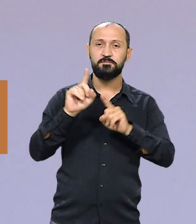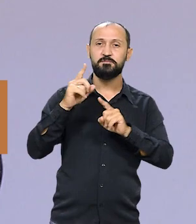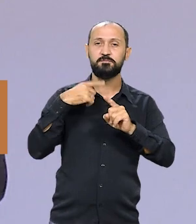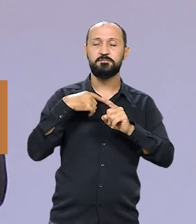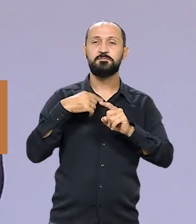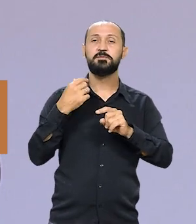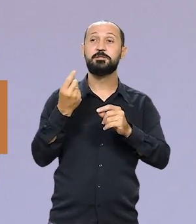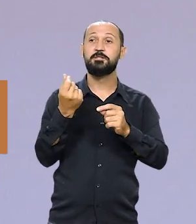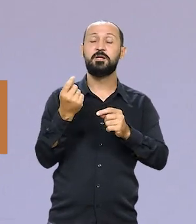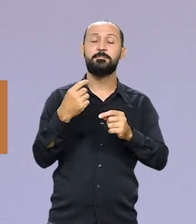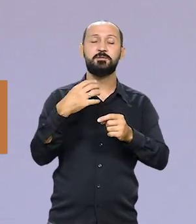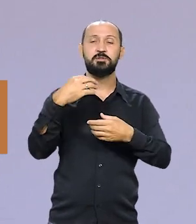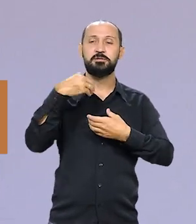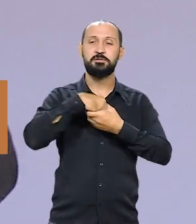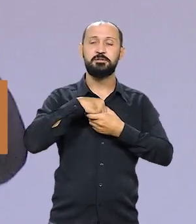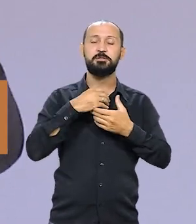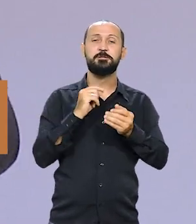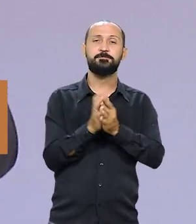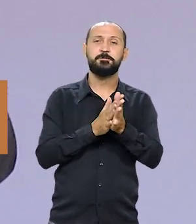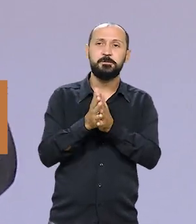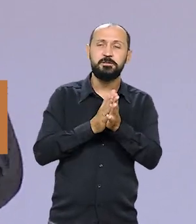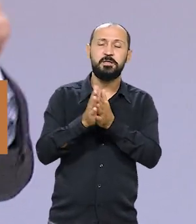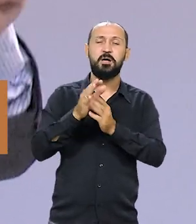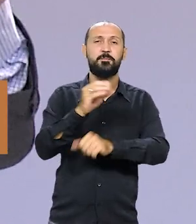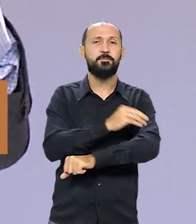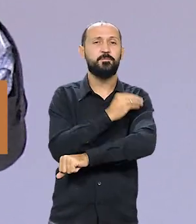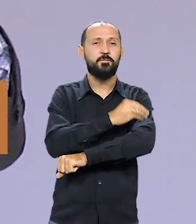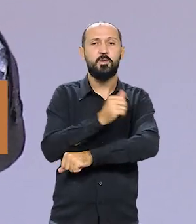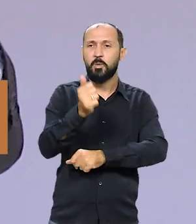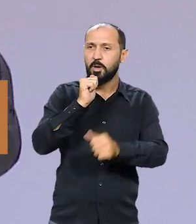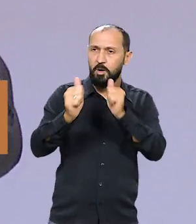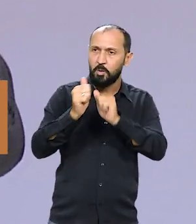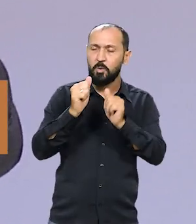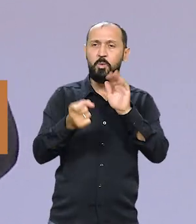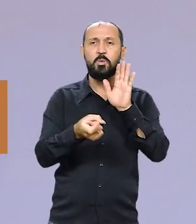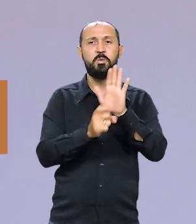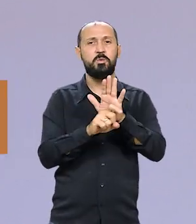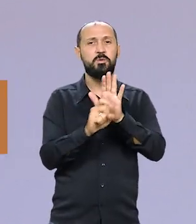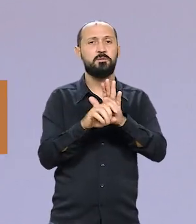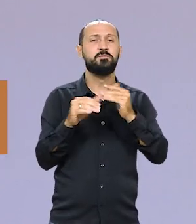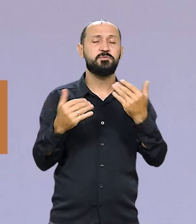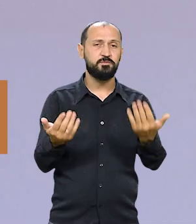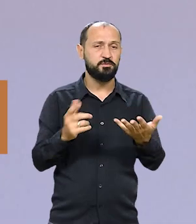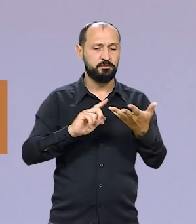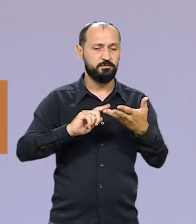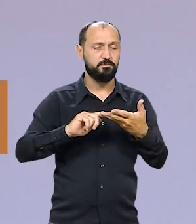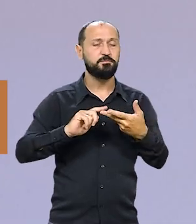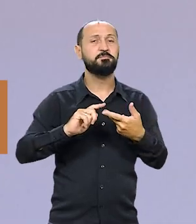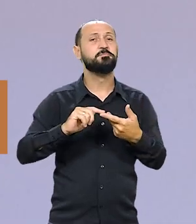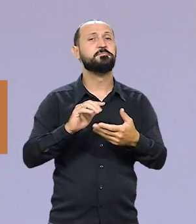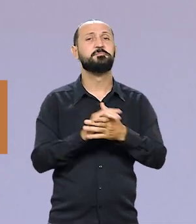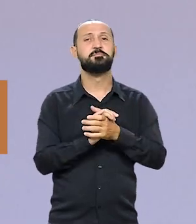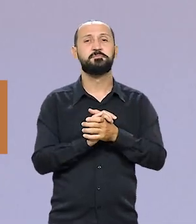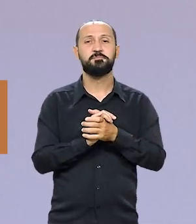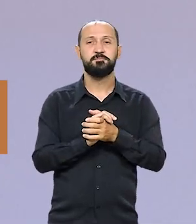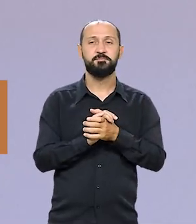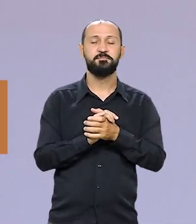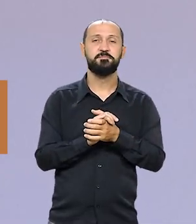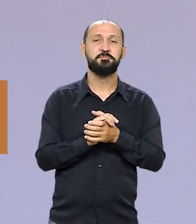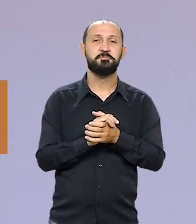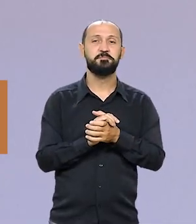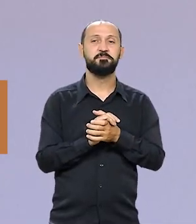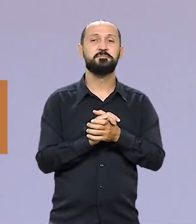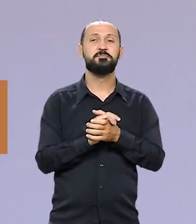mais propenso por transtorno de ansiedade ao uso de álcool e de drogas. E, enfim, uma série de outros fatores, né,